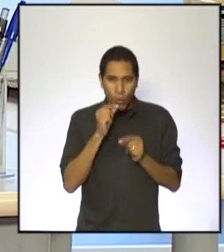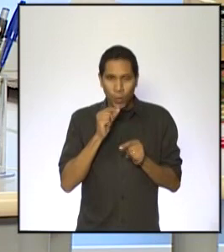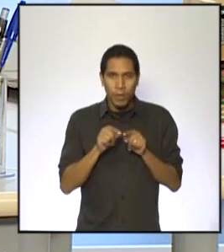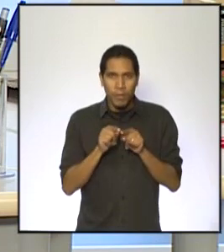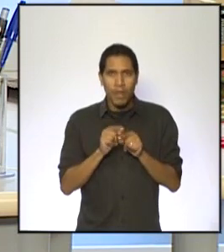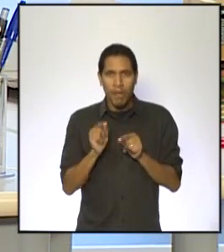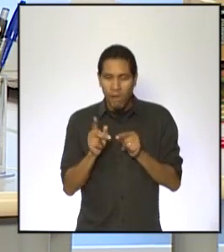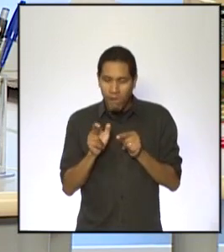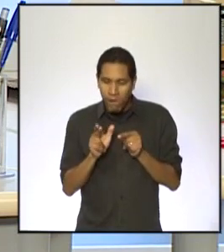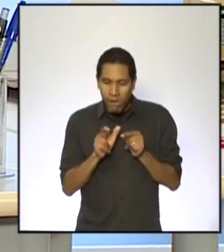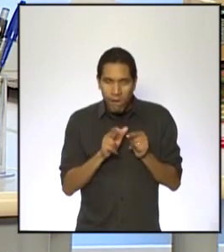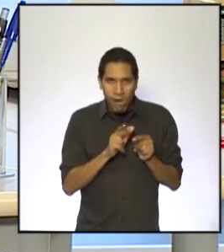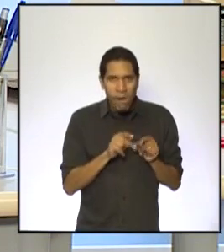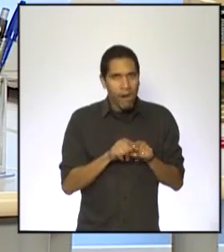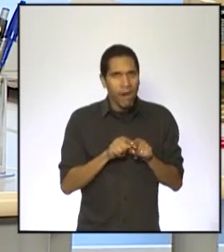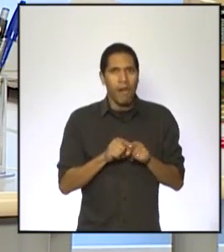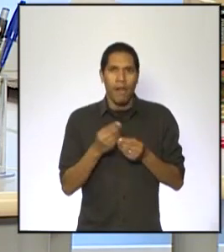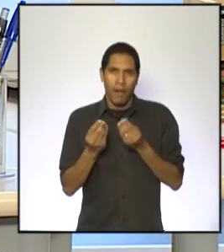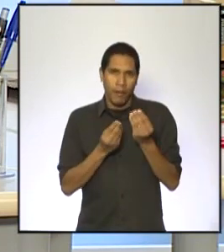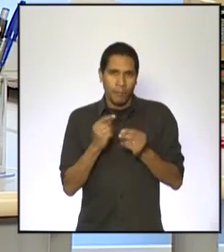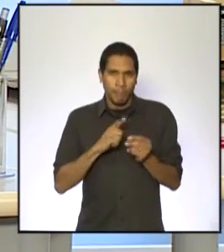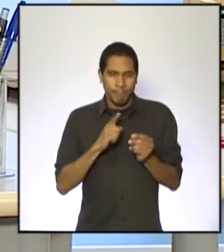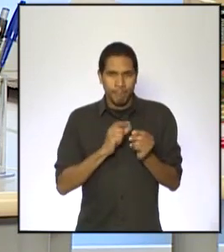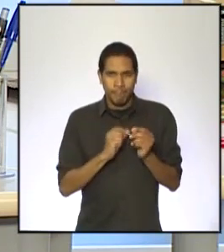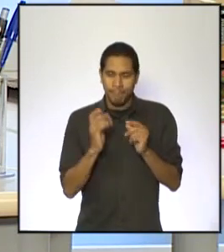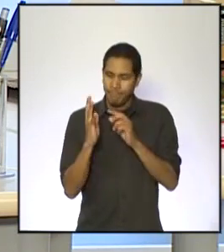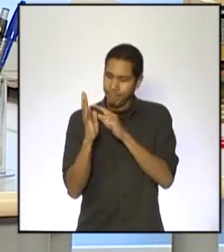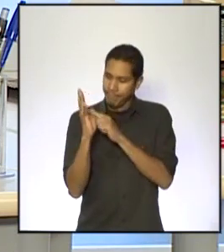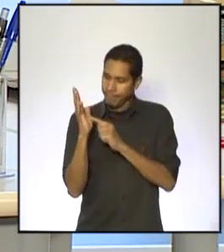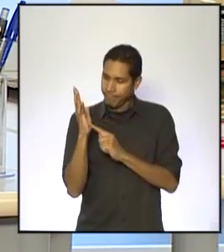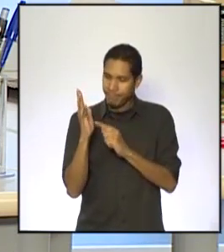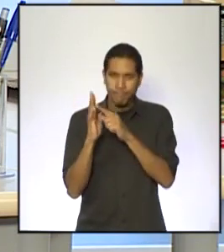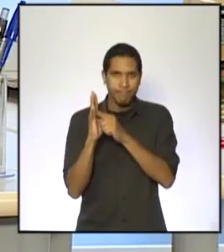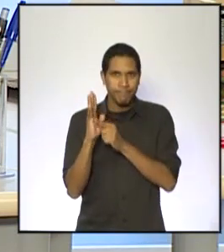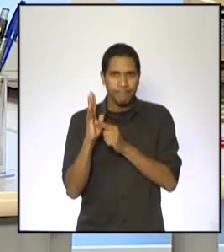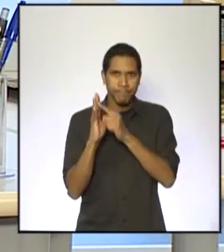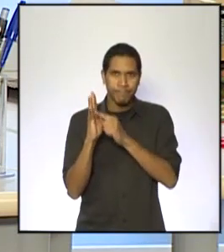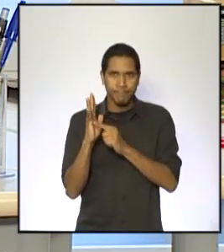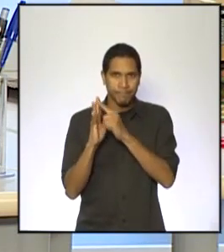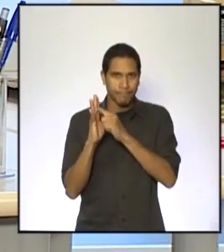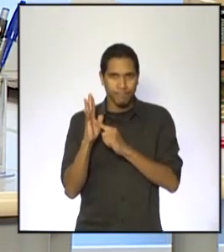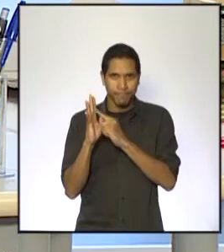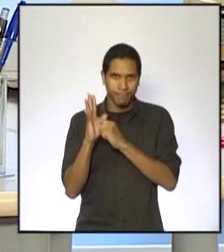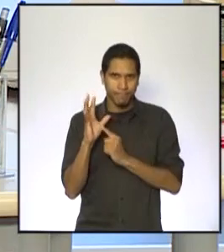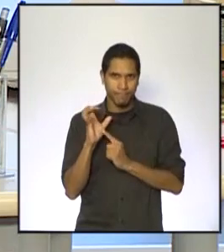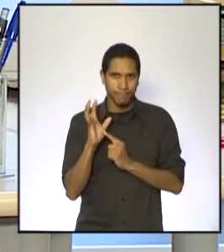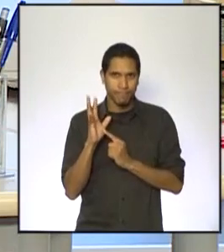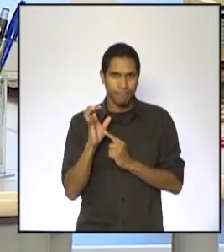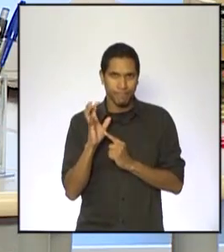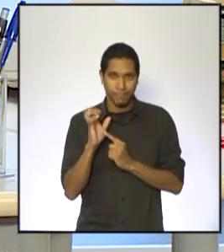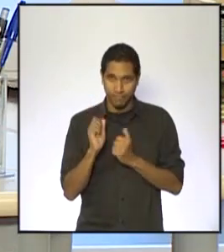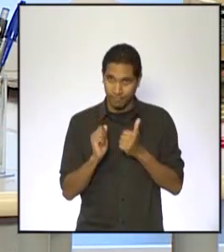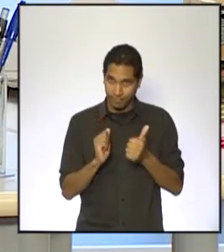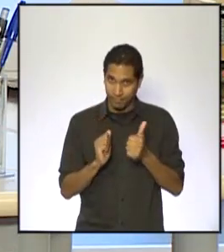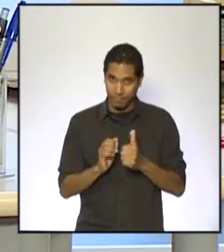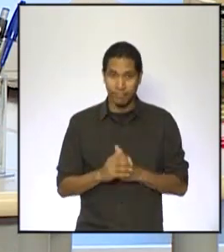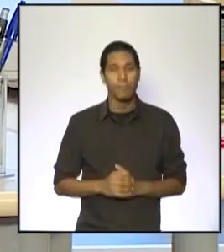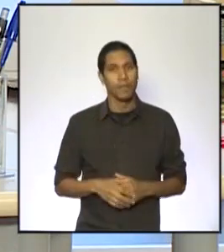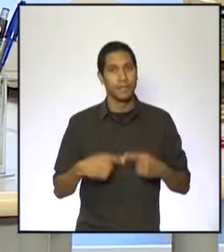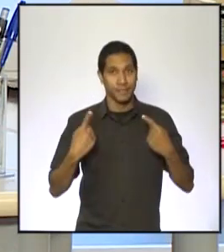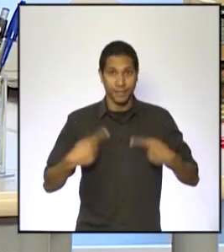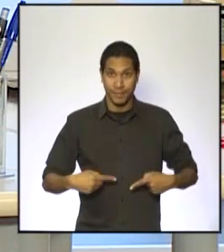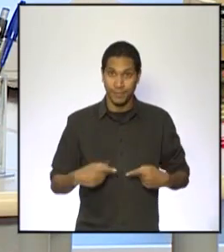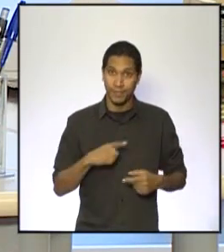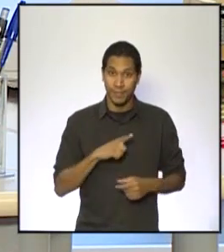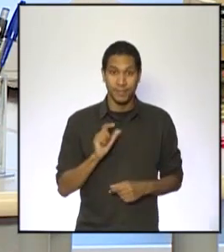para reproduzir as articulações. Quero ver como é que vai ficar essa mão. Temos desafio